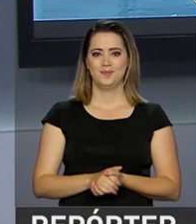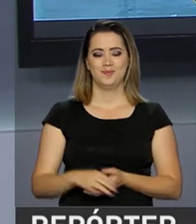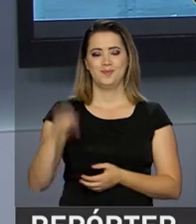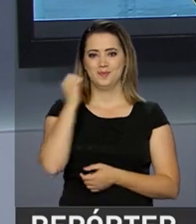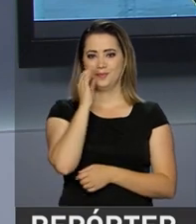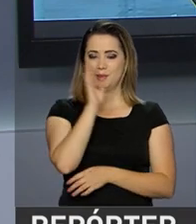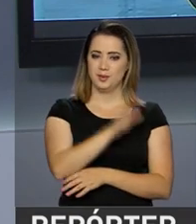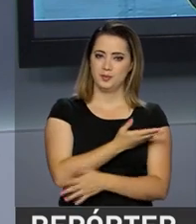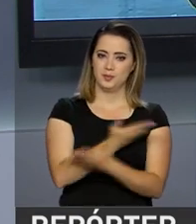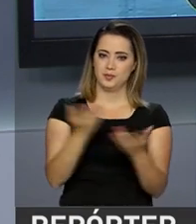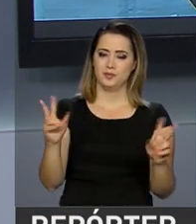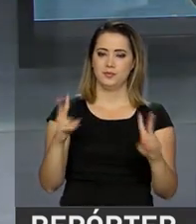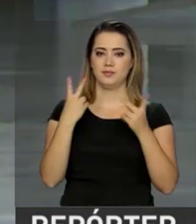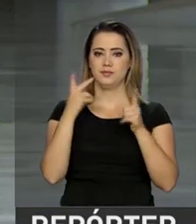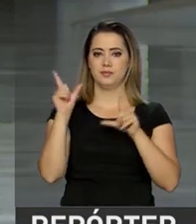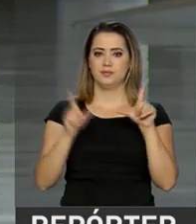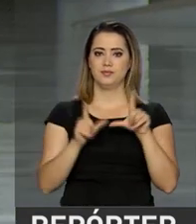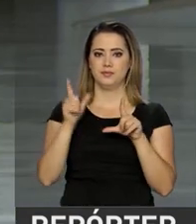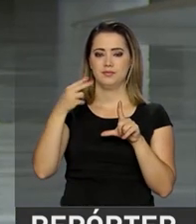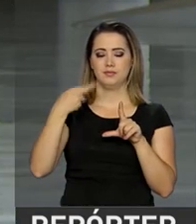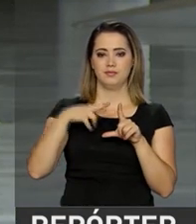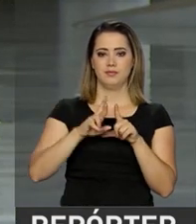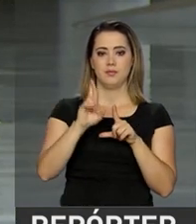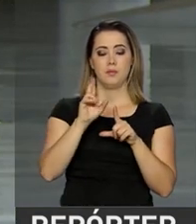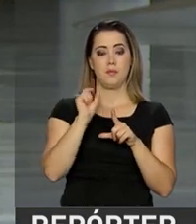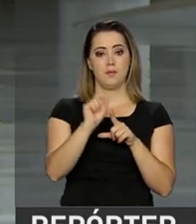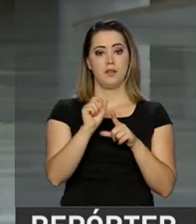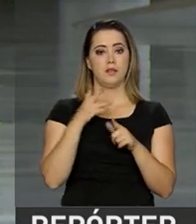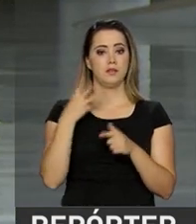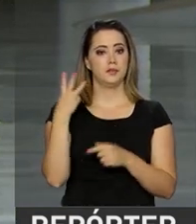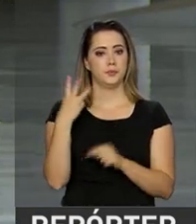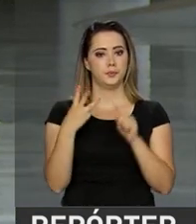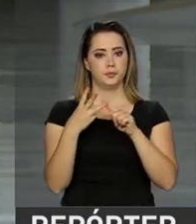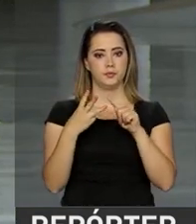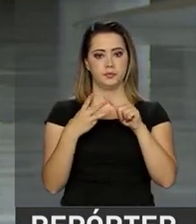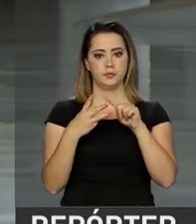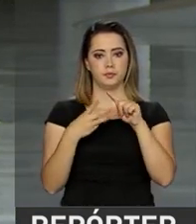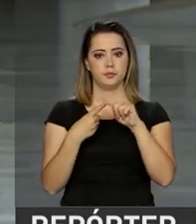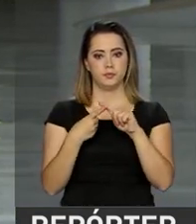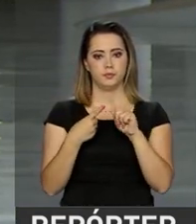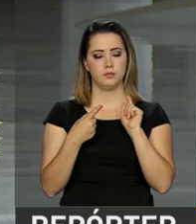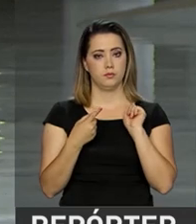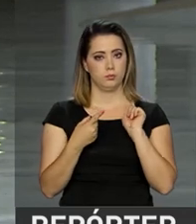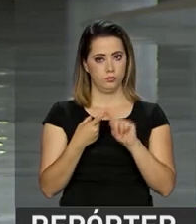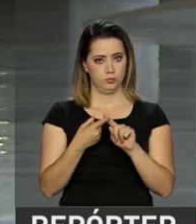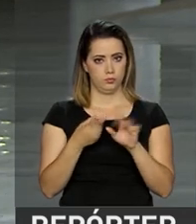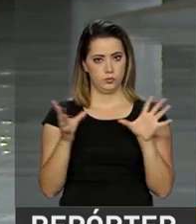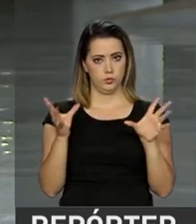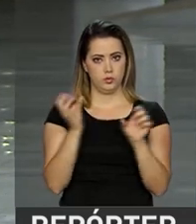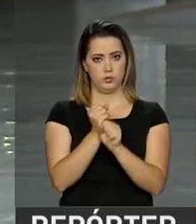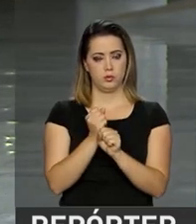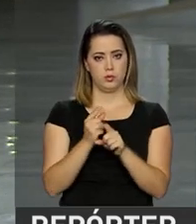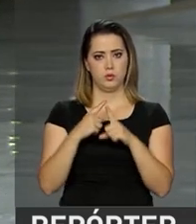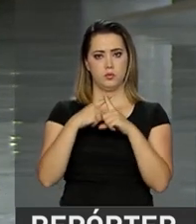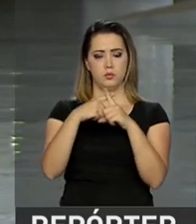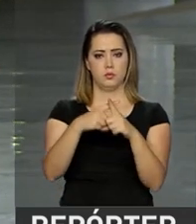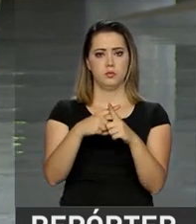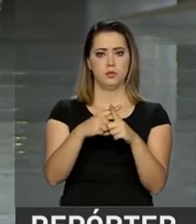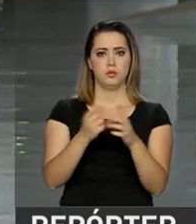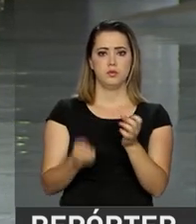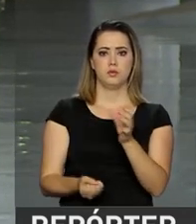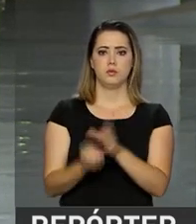Roberto Boa tarde Boa tarde a todos que nos assistem na TVN BR foram três destaques Roberto o saldo Positivo na geração de